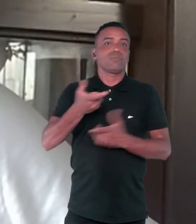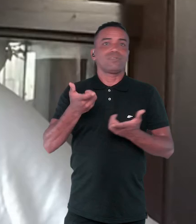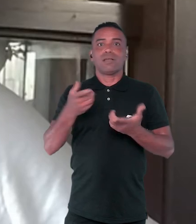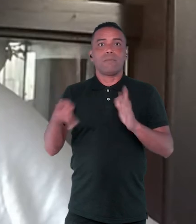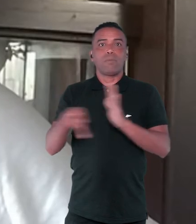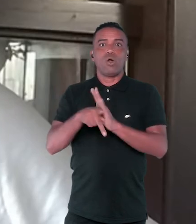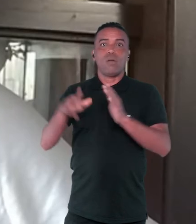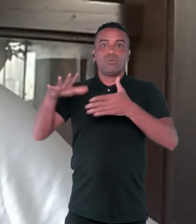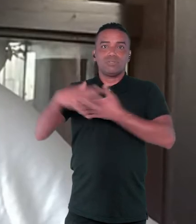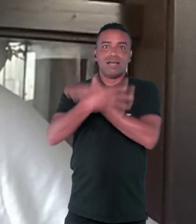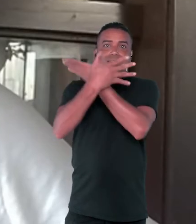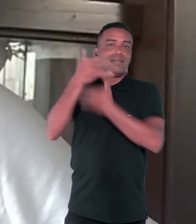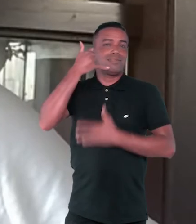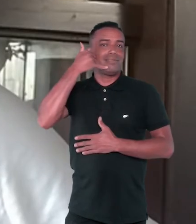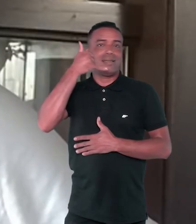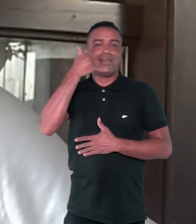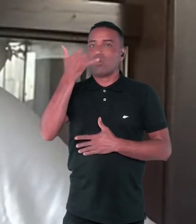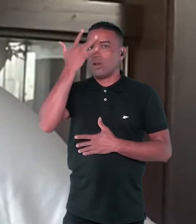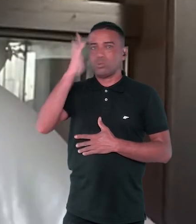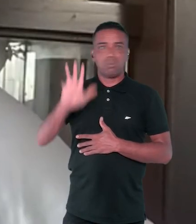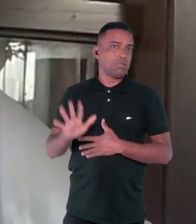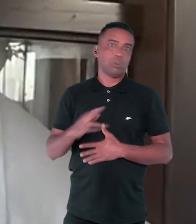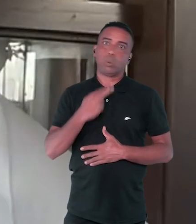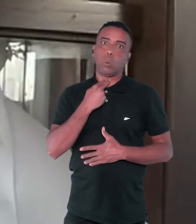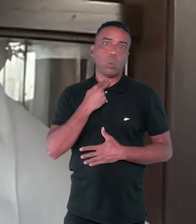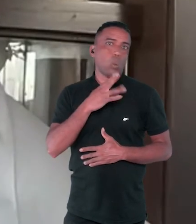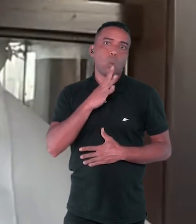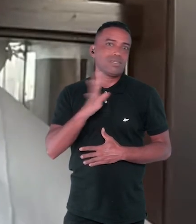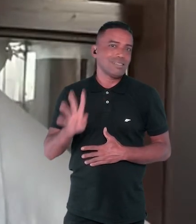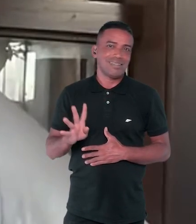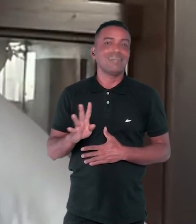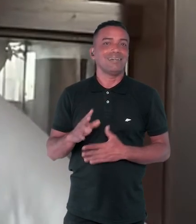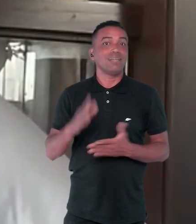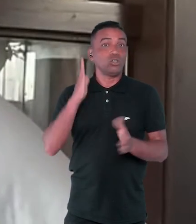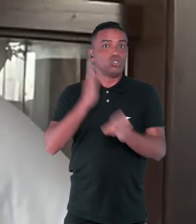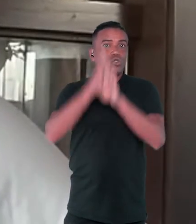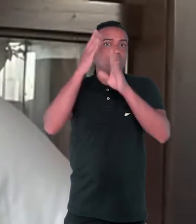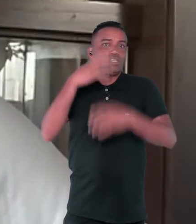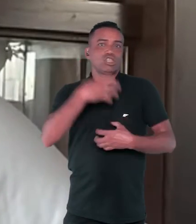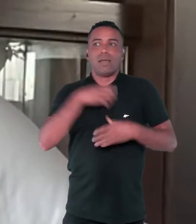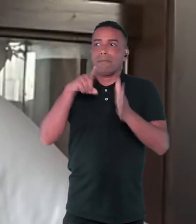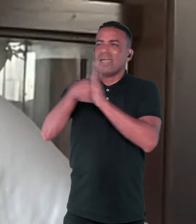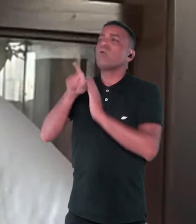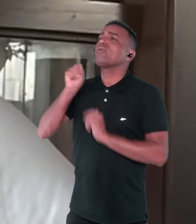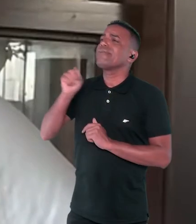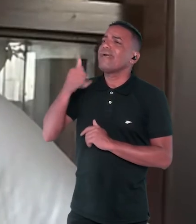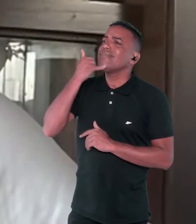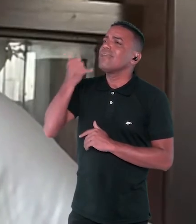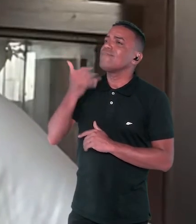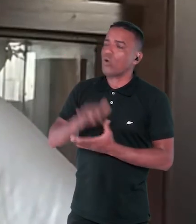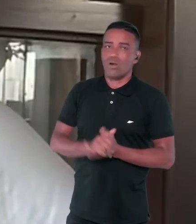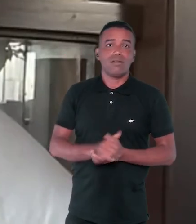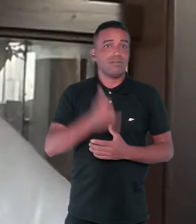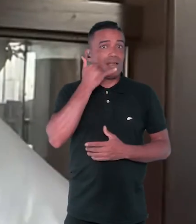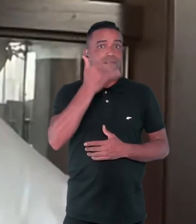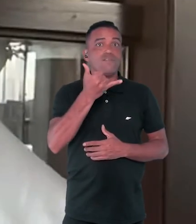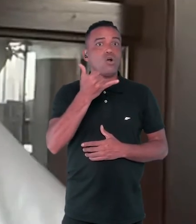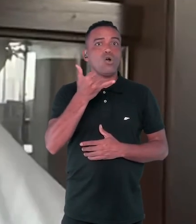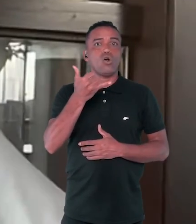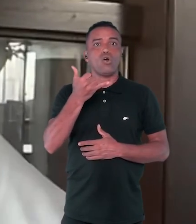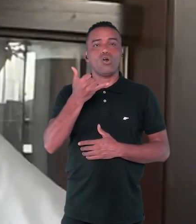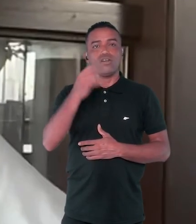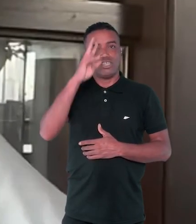e faz flashes via satélite com um telefone que eu sequer sabia que existia, e descobri com esse jeitão meu de perguntar: o que é isso? O cara falou assim: